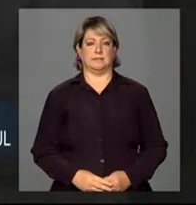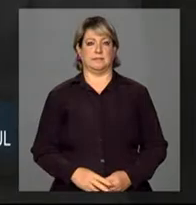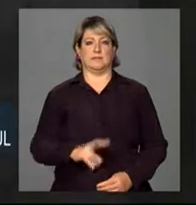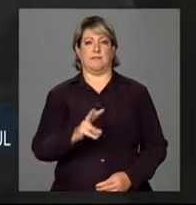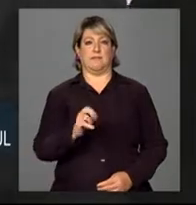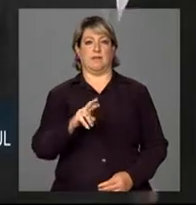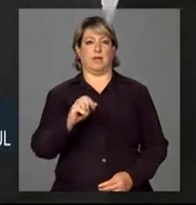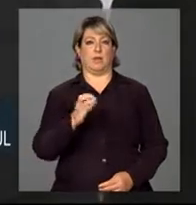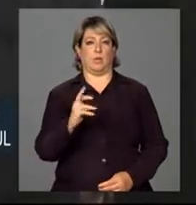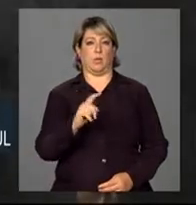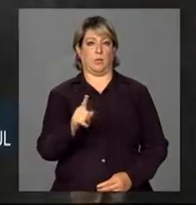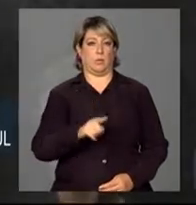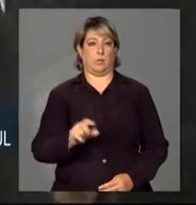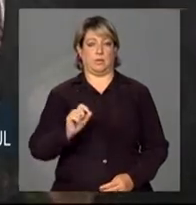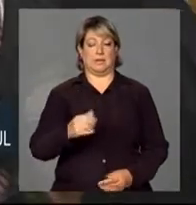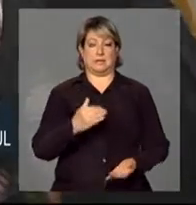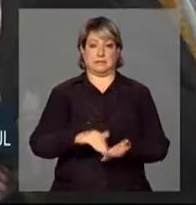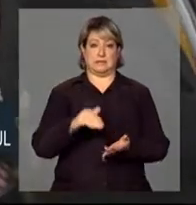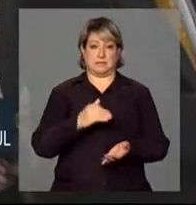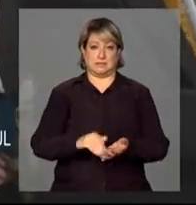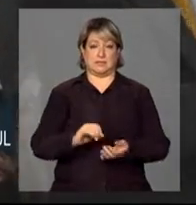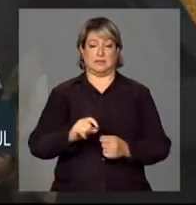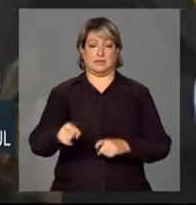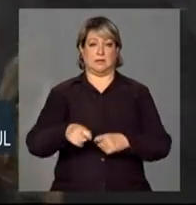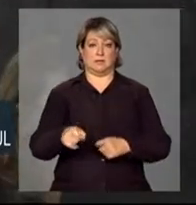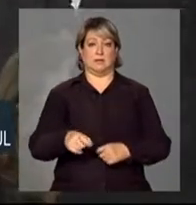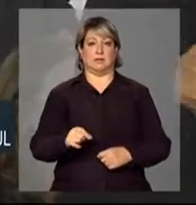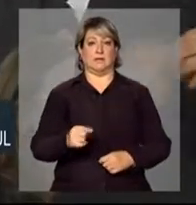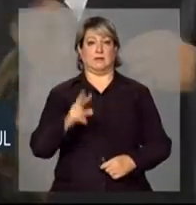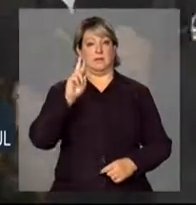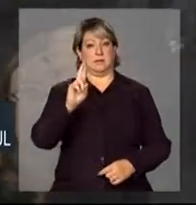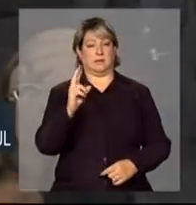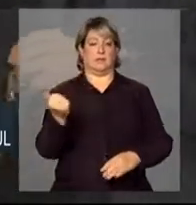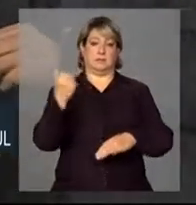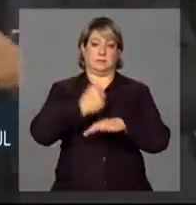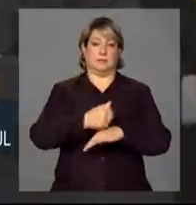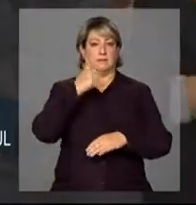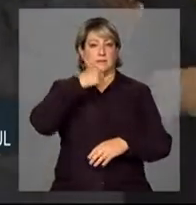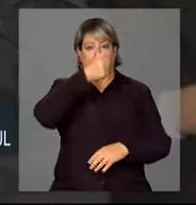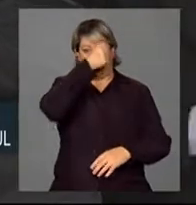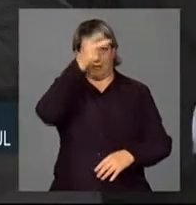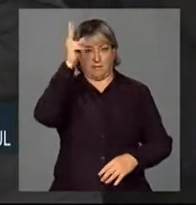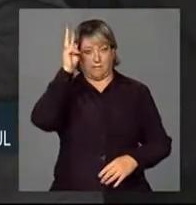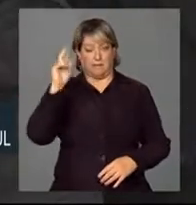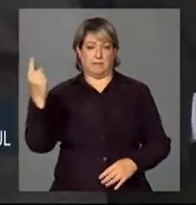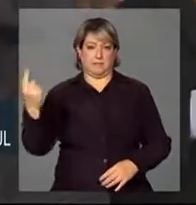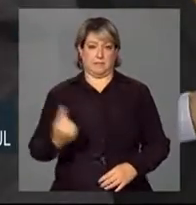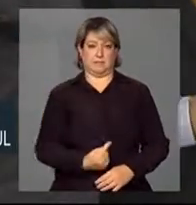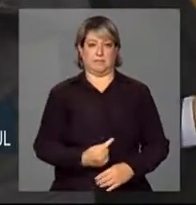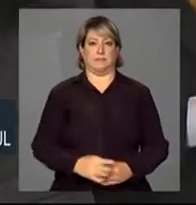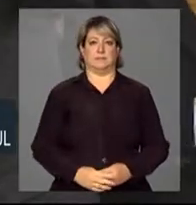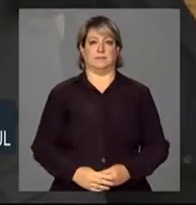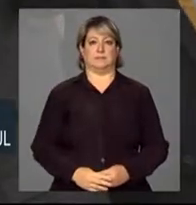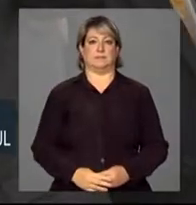Vera Cruz, secretário da Agricultura, Velton Weber, representando a prefeita Rosane Petri.